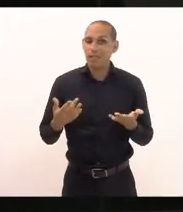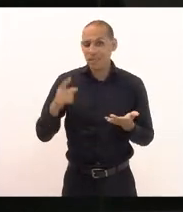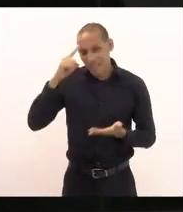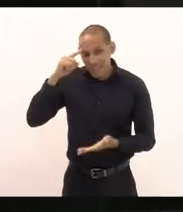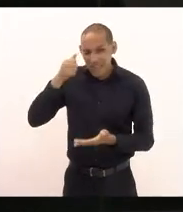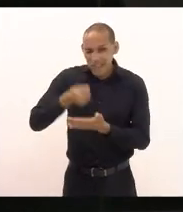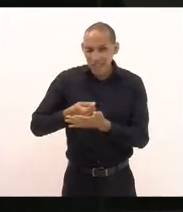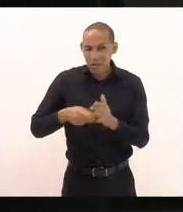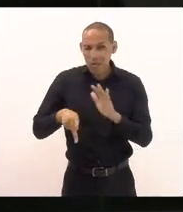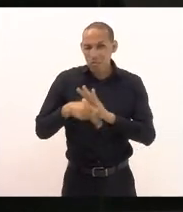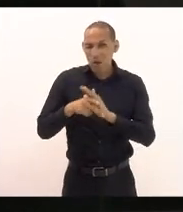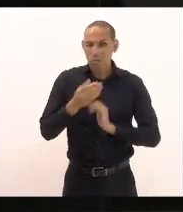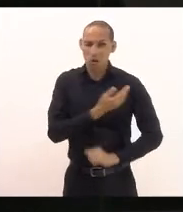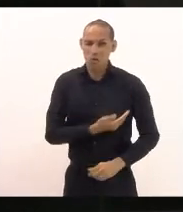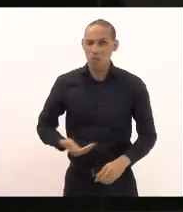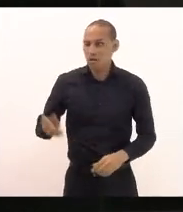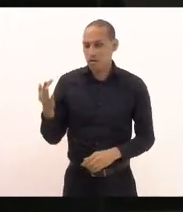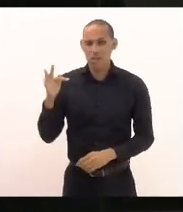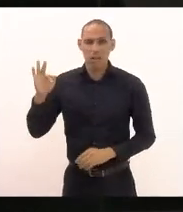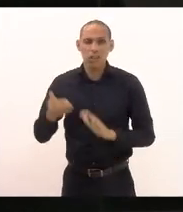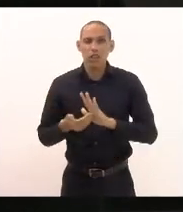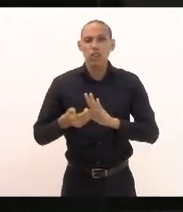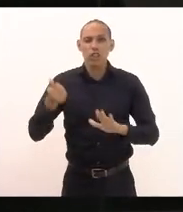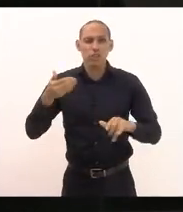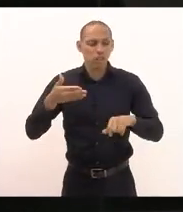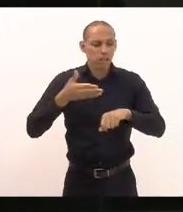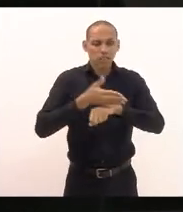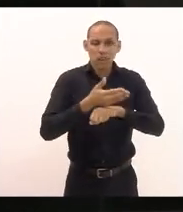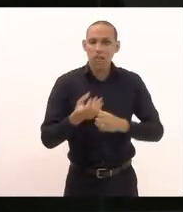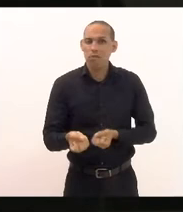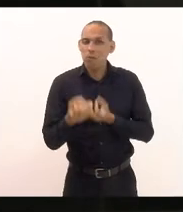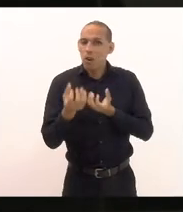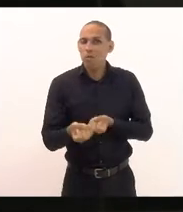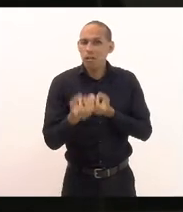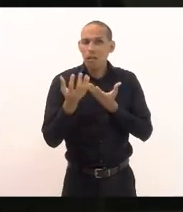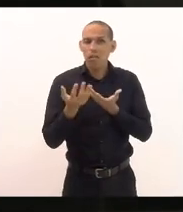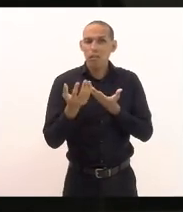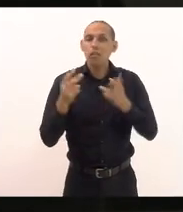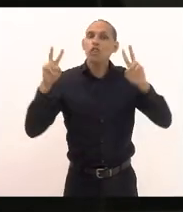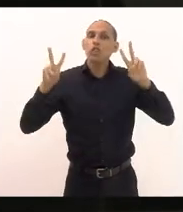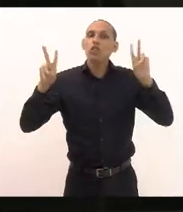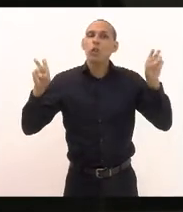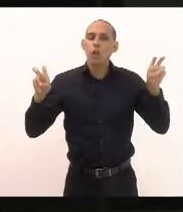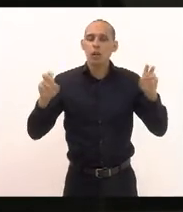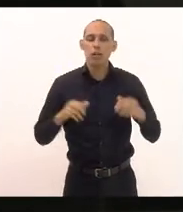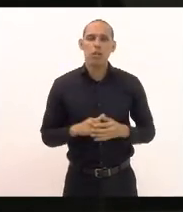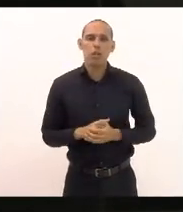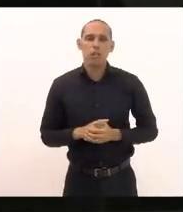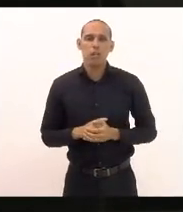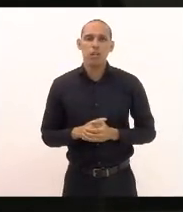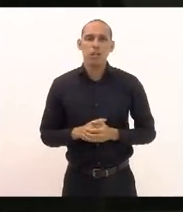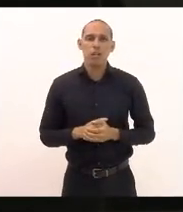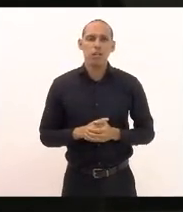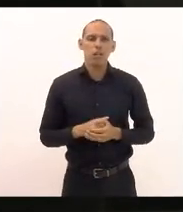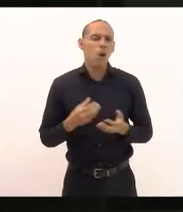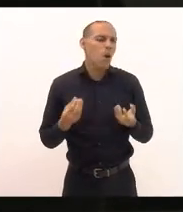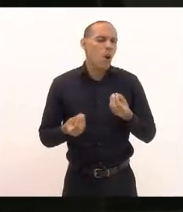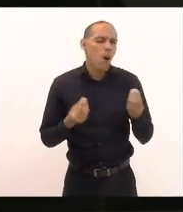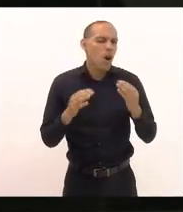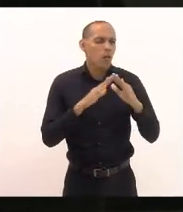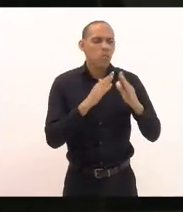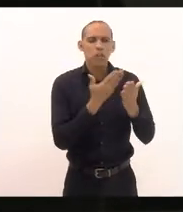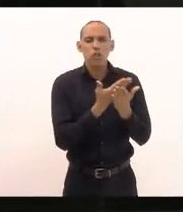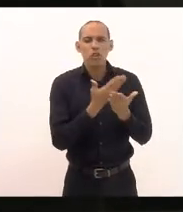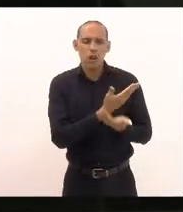governo federal de suspender o acesso a informações sobre as condições de funcionamento das